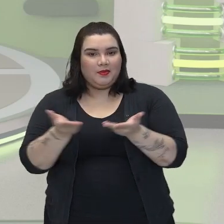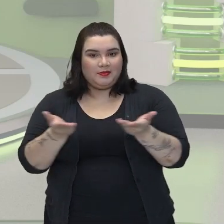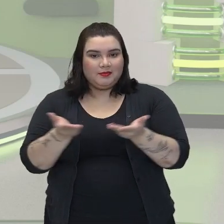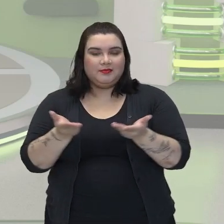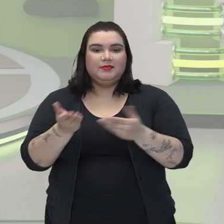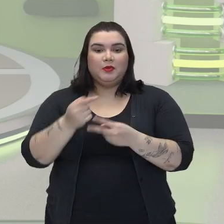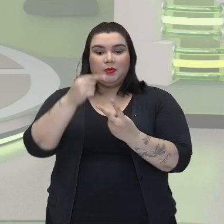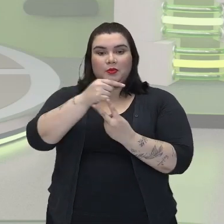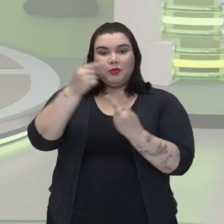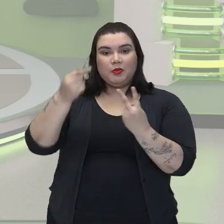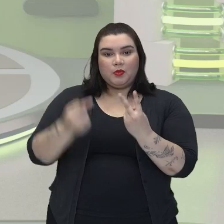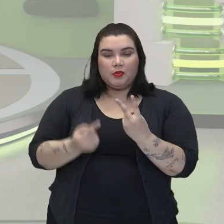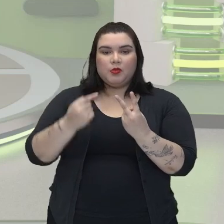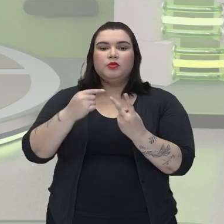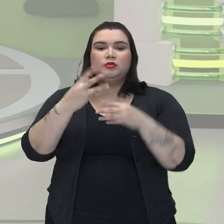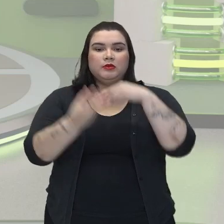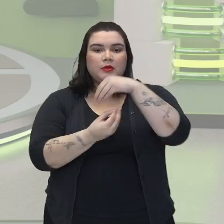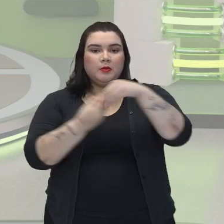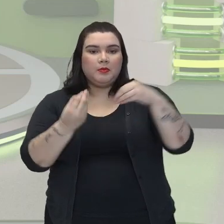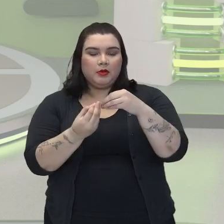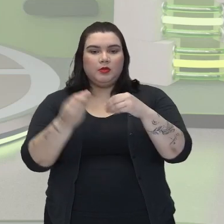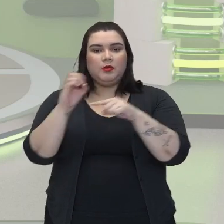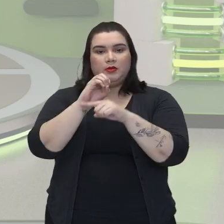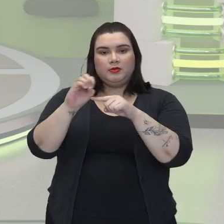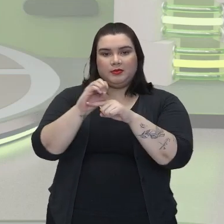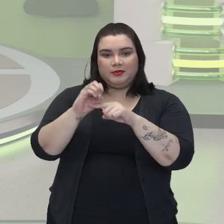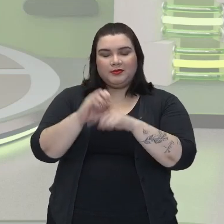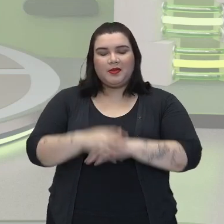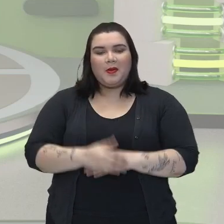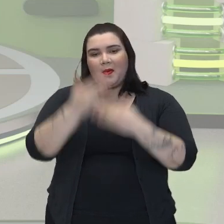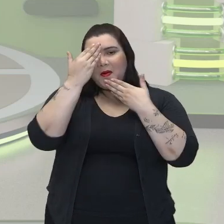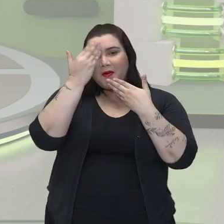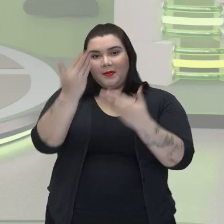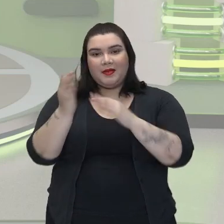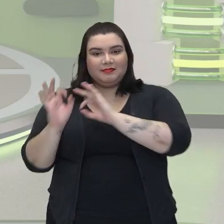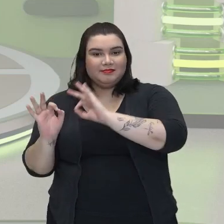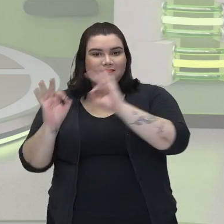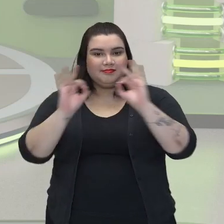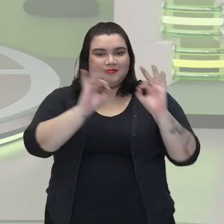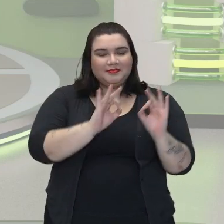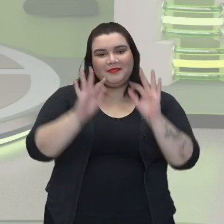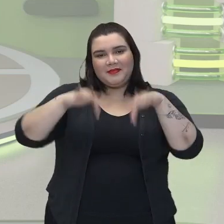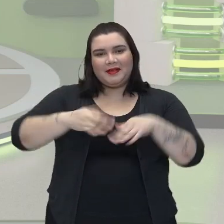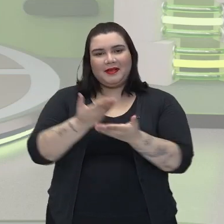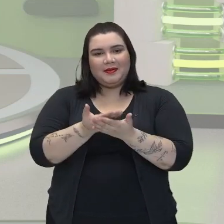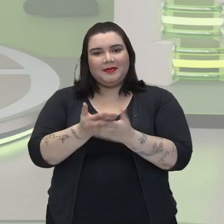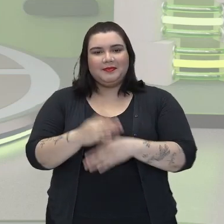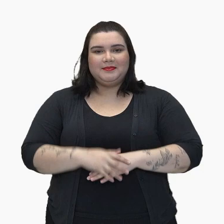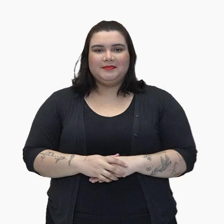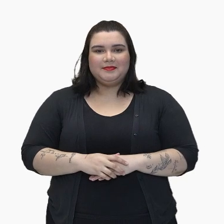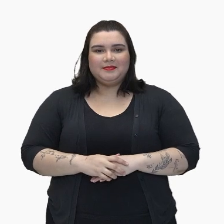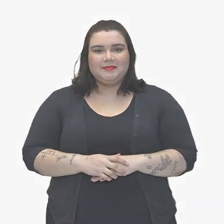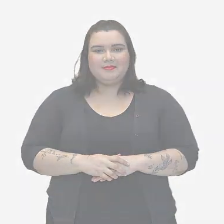esses dois compostos oxigenados. Muito obrigada pela atenção e até a próxima aula.